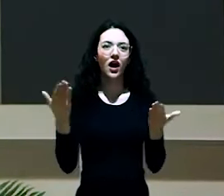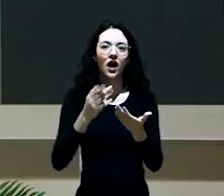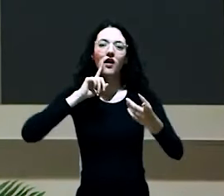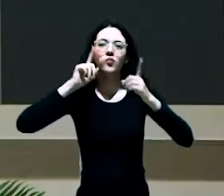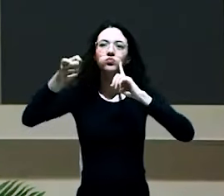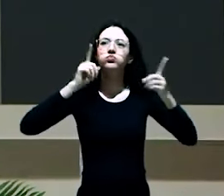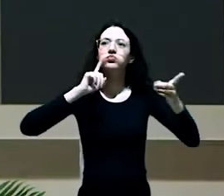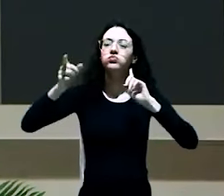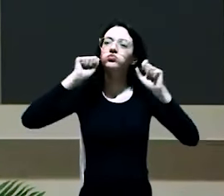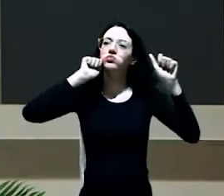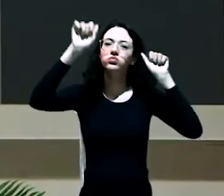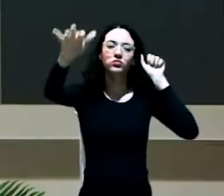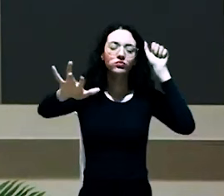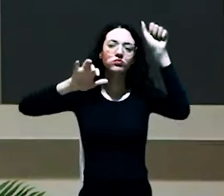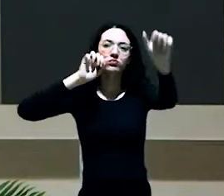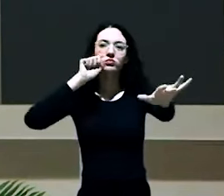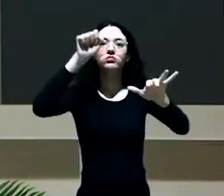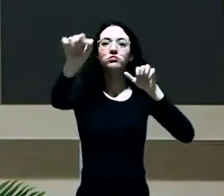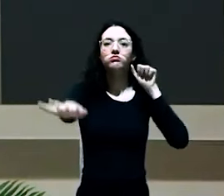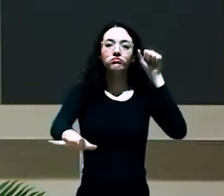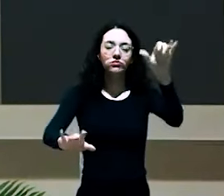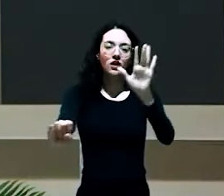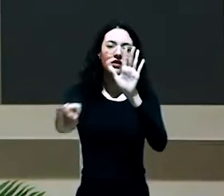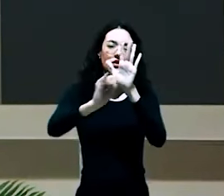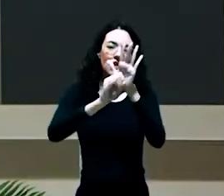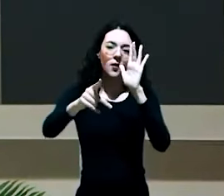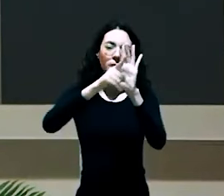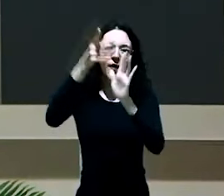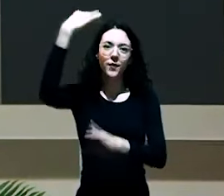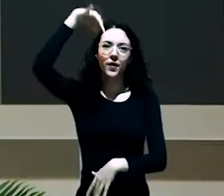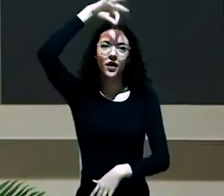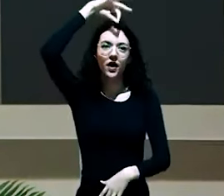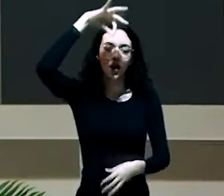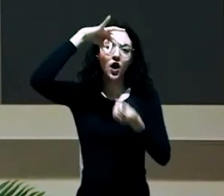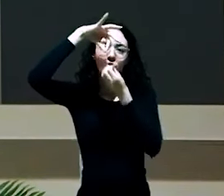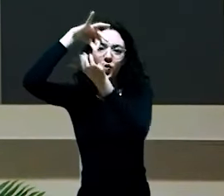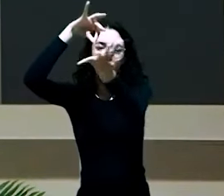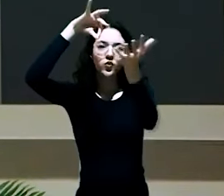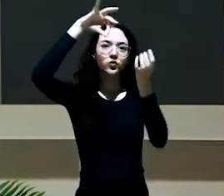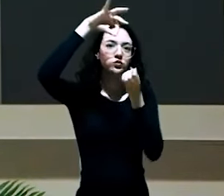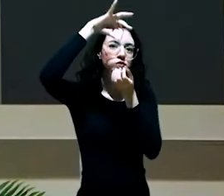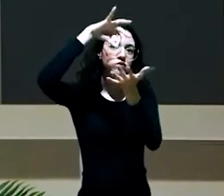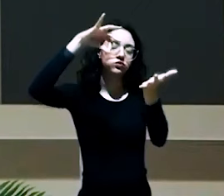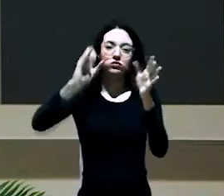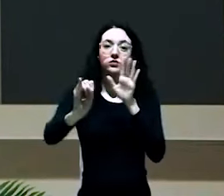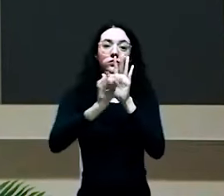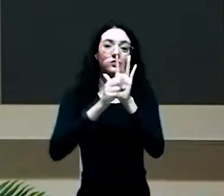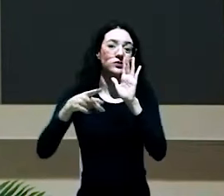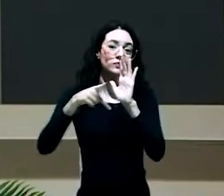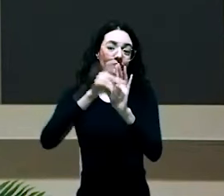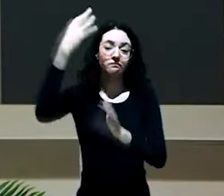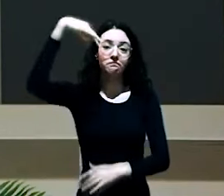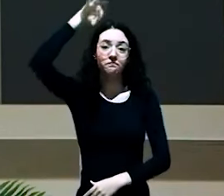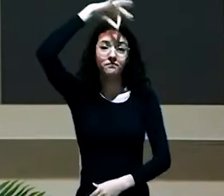vida, a identidade do Espírito Santo no teu lar, a identidade do Espírito Santo é que tu mais precisa, é a identidade do Espírito Santo, a identidade